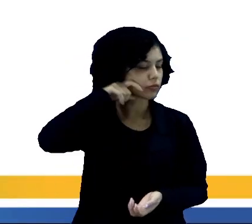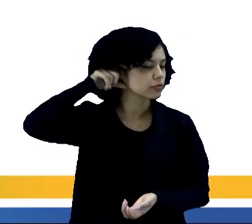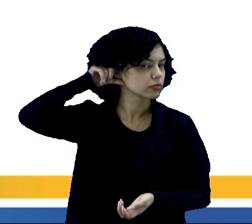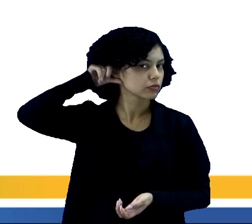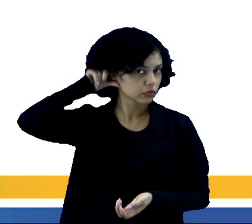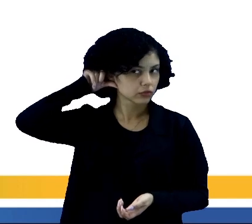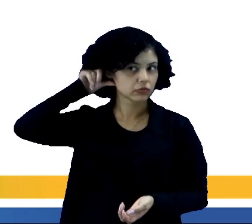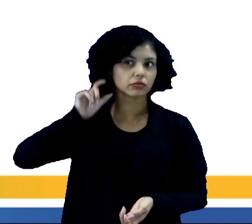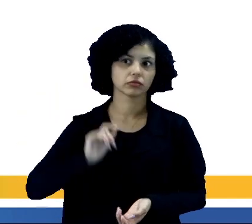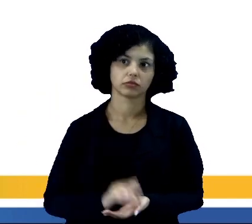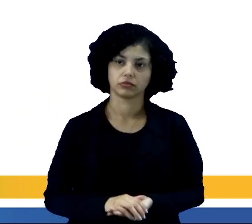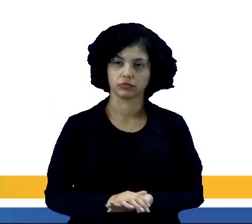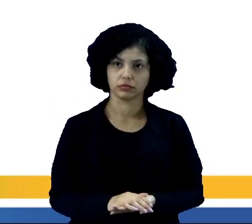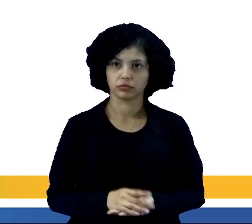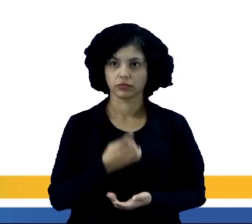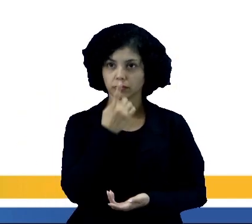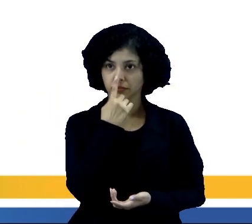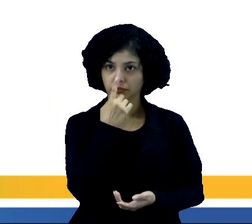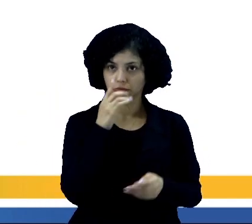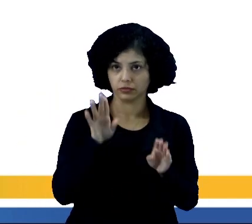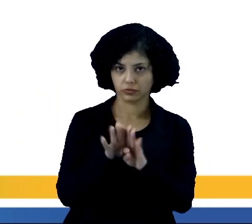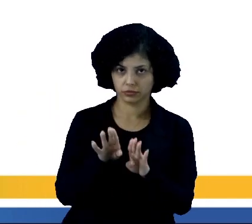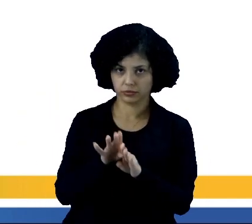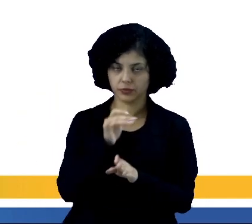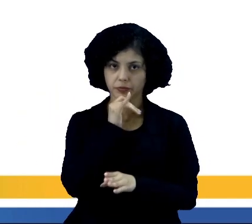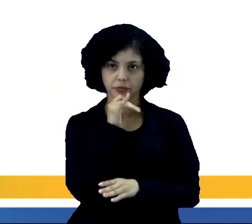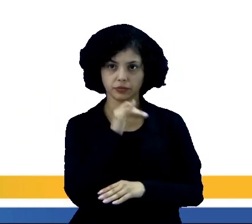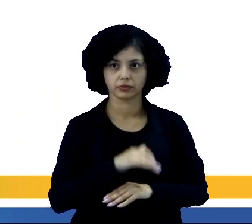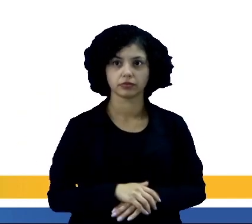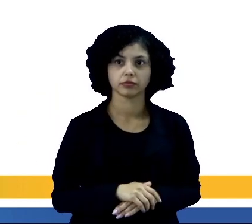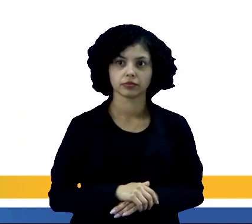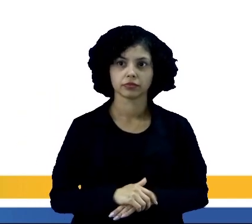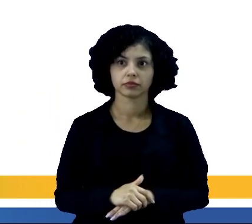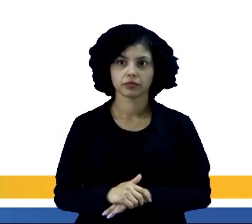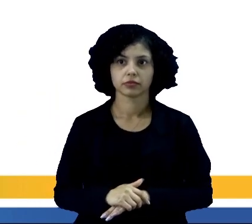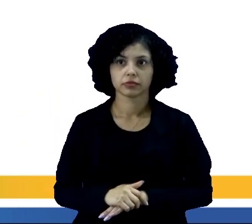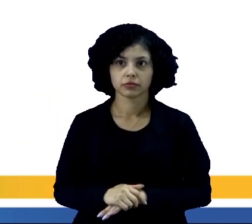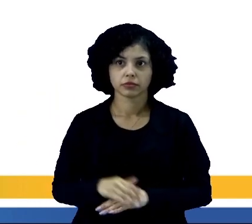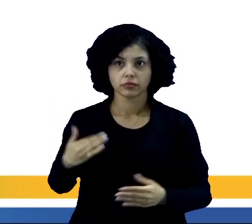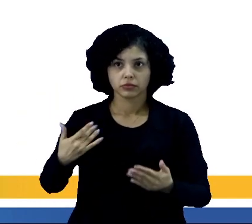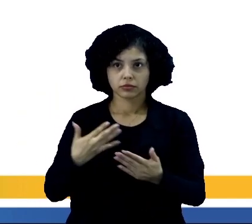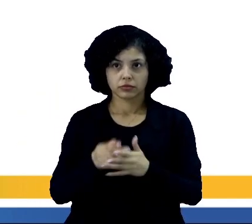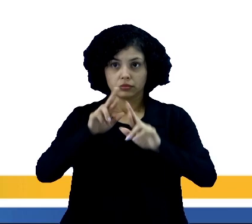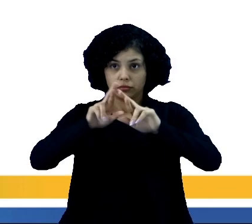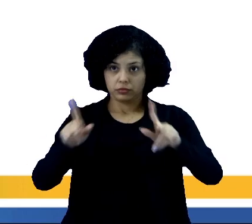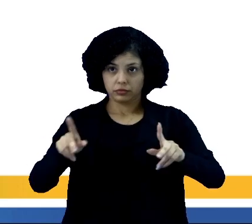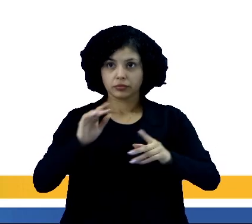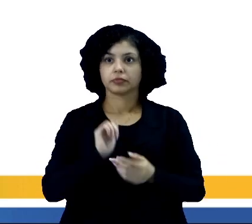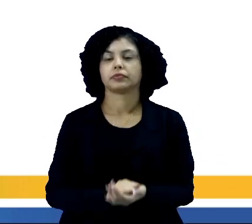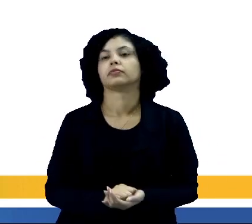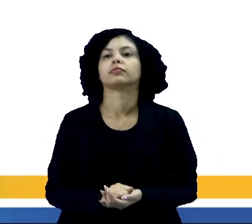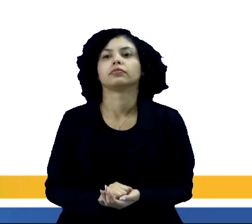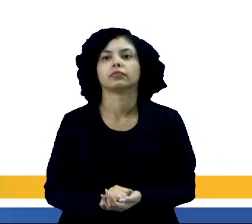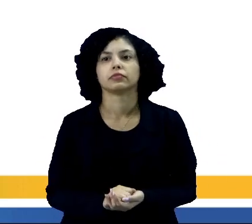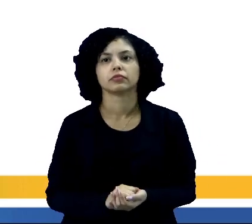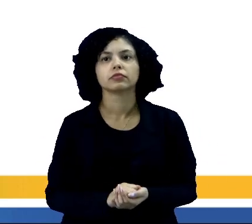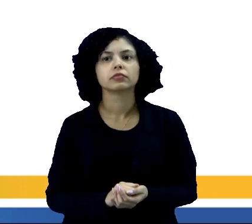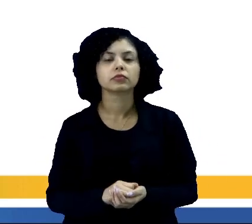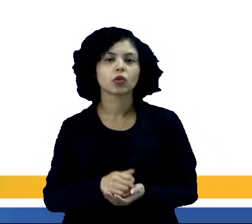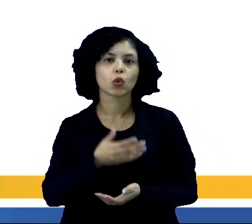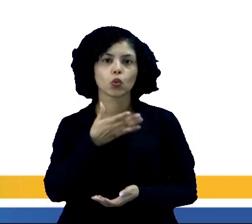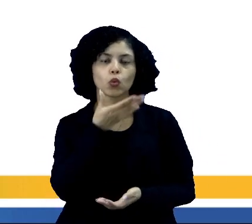na imagem temos a orelha, mas o nariz também é um exemplo. Avançando aqui, a gente tem algumas diferenças entre